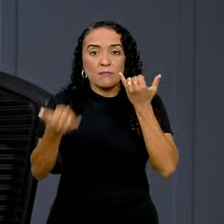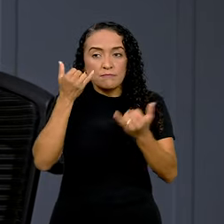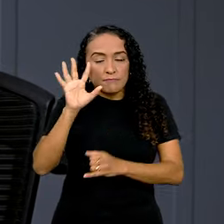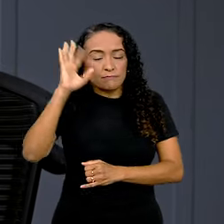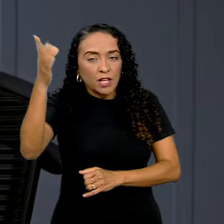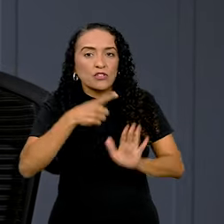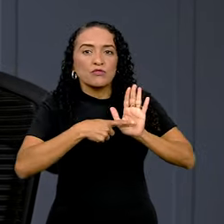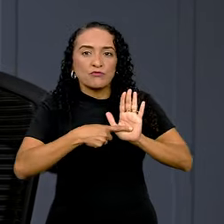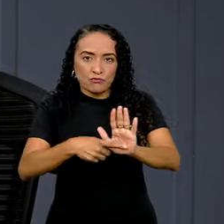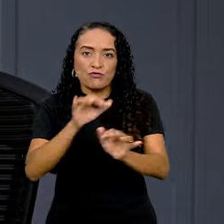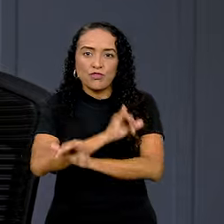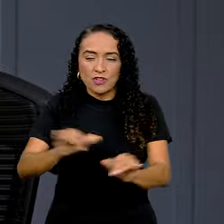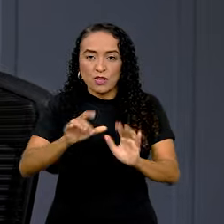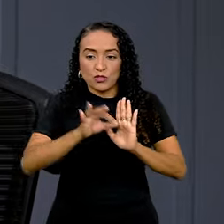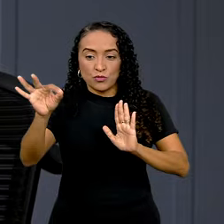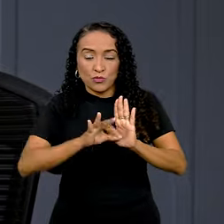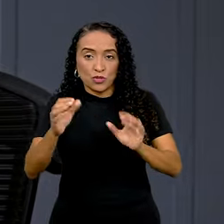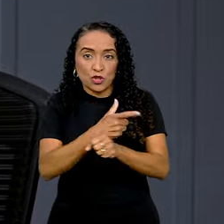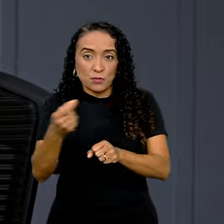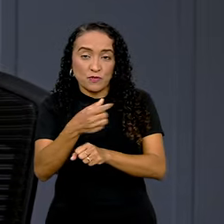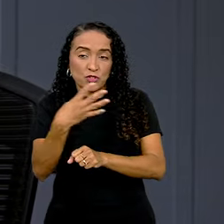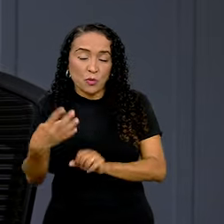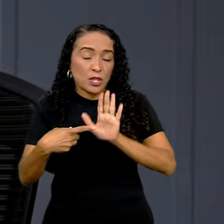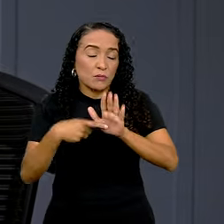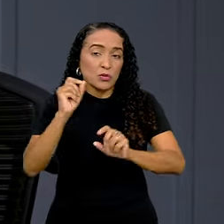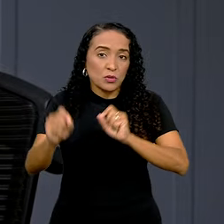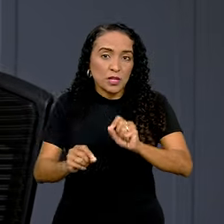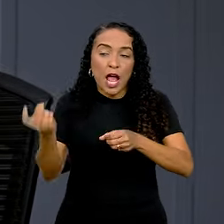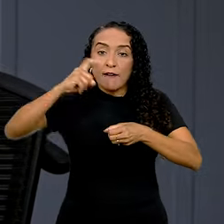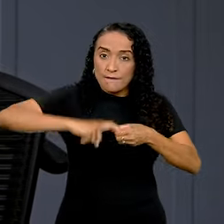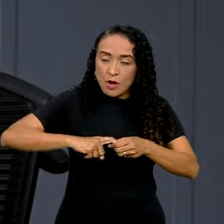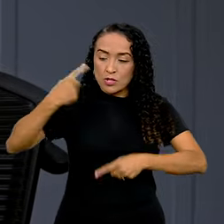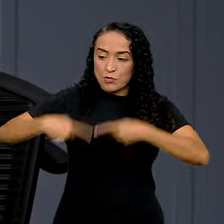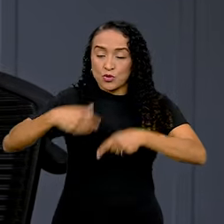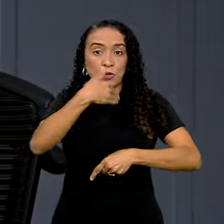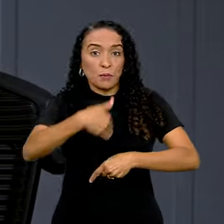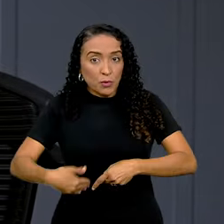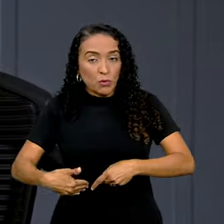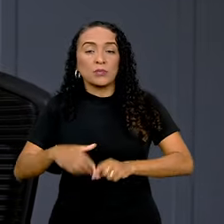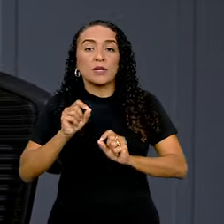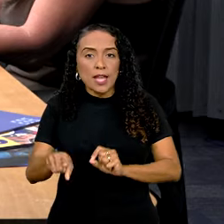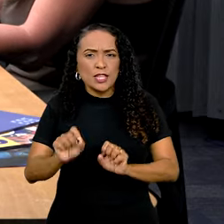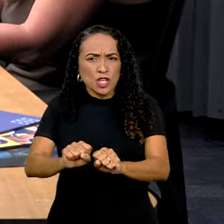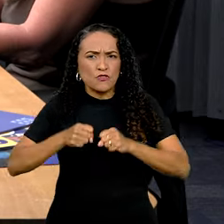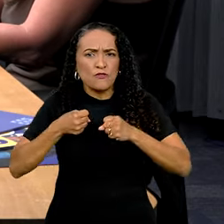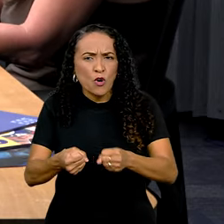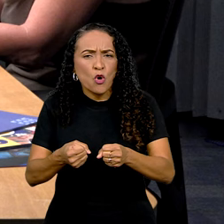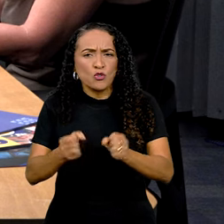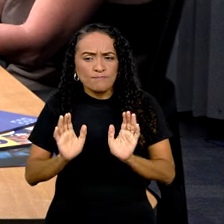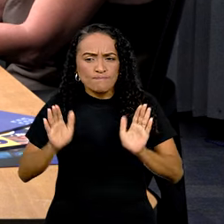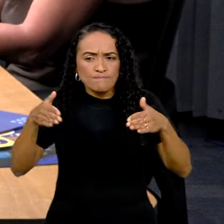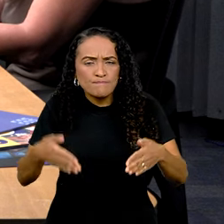divulgados pelo IBGE em 2024 mostrando que a retomada das políticas públicas que esse esforço